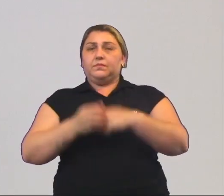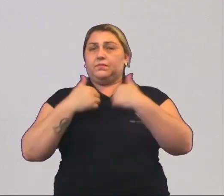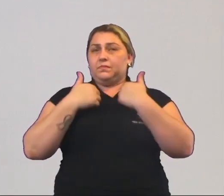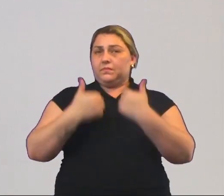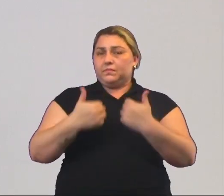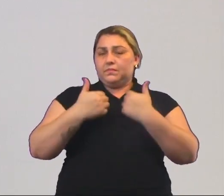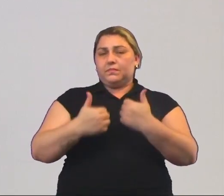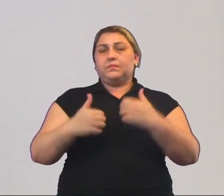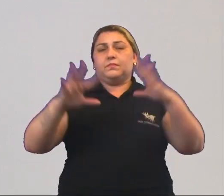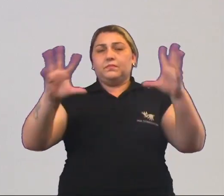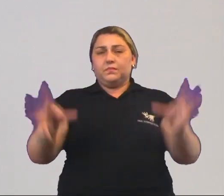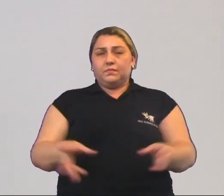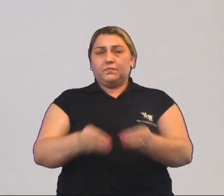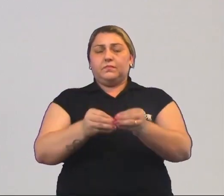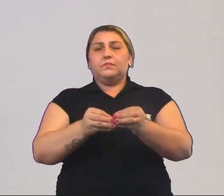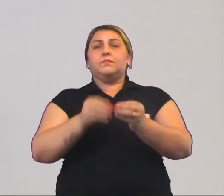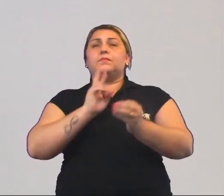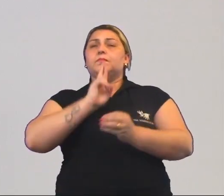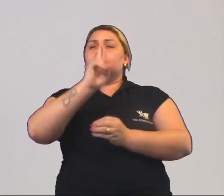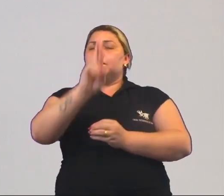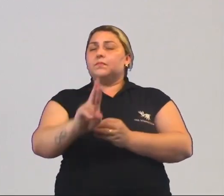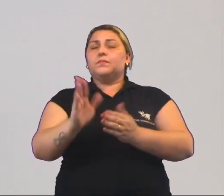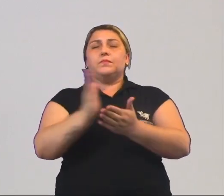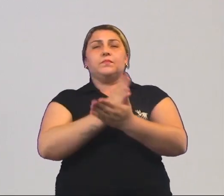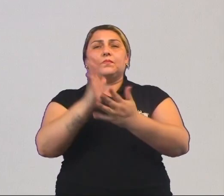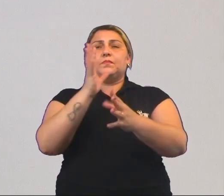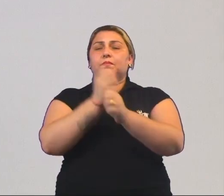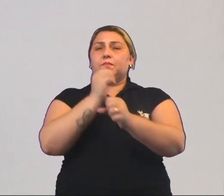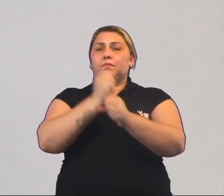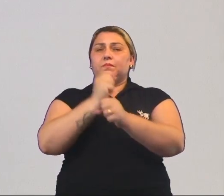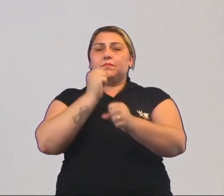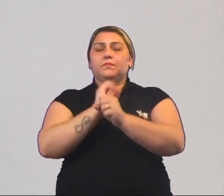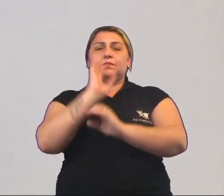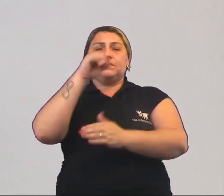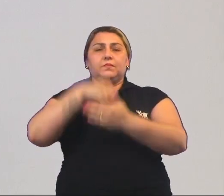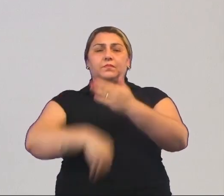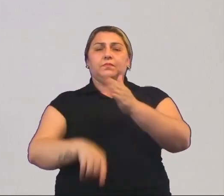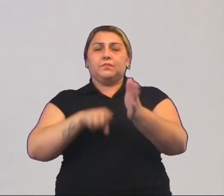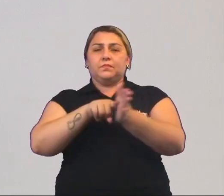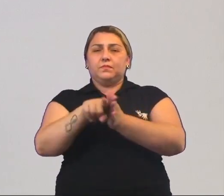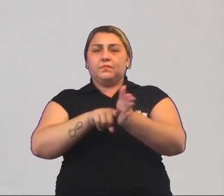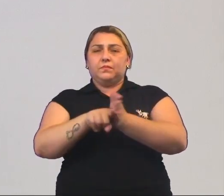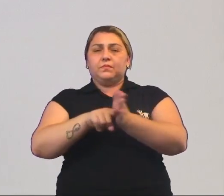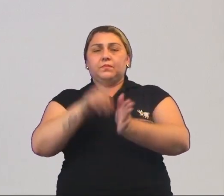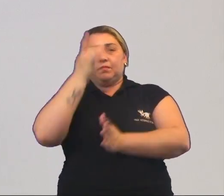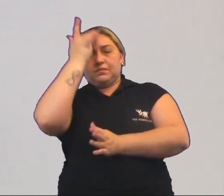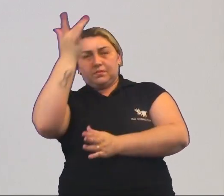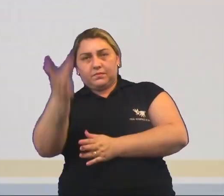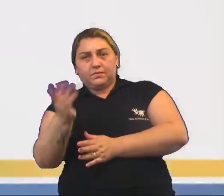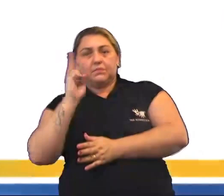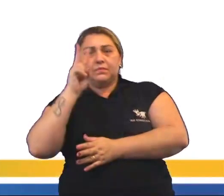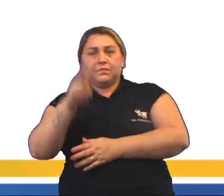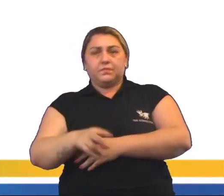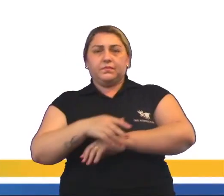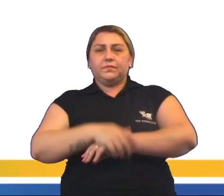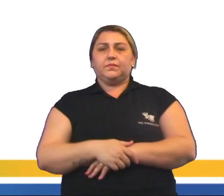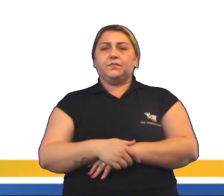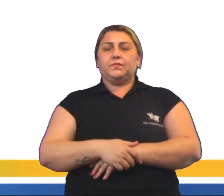tá? Para resumir e resolver qualquer cálculo lá dentro de uma pesquisa. É fácil de se ver